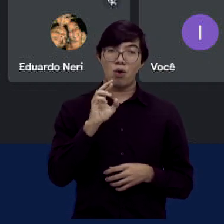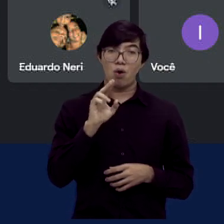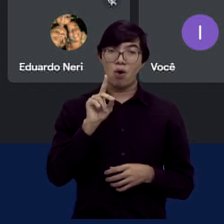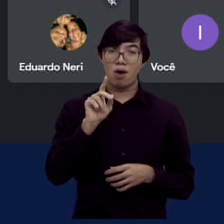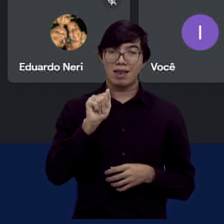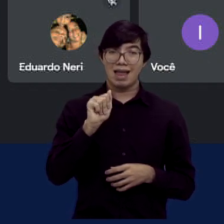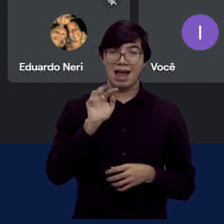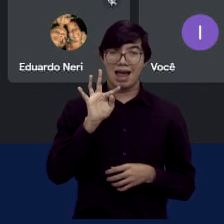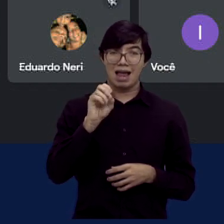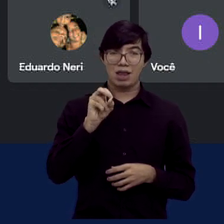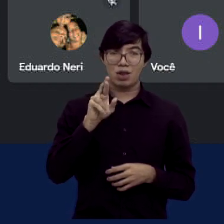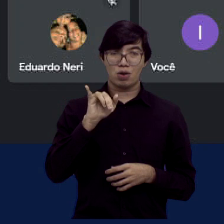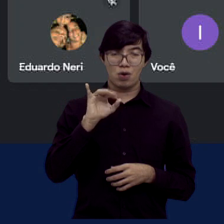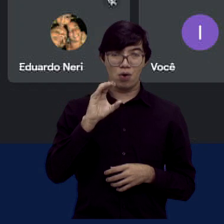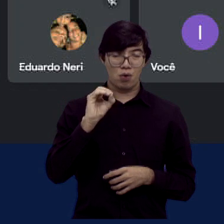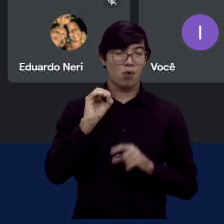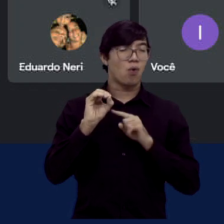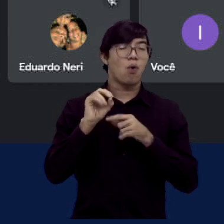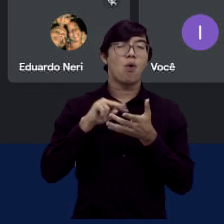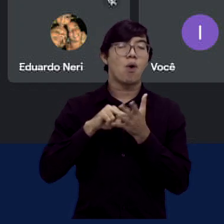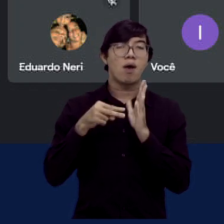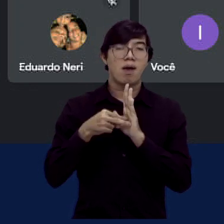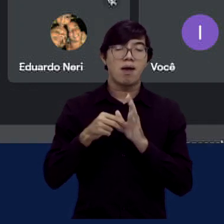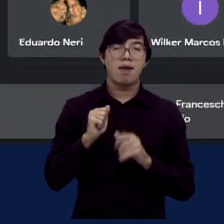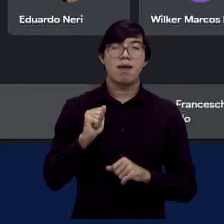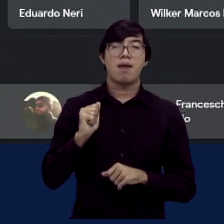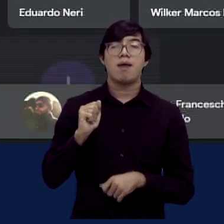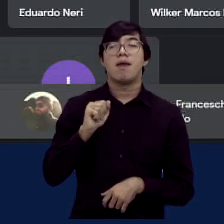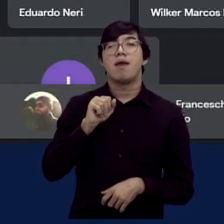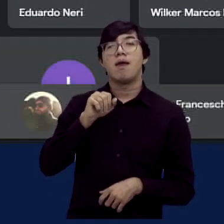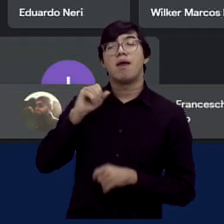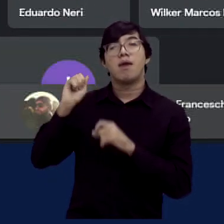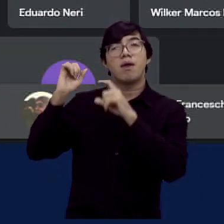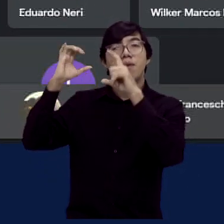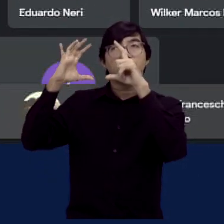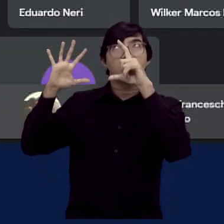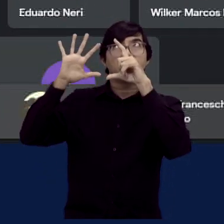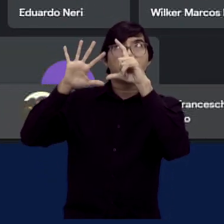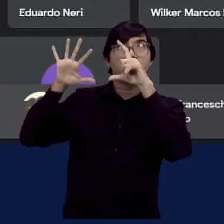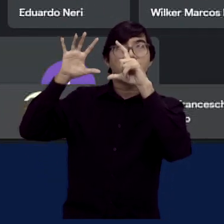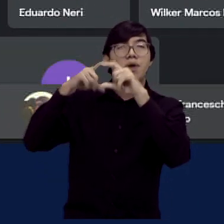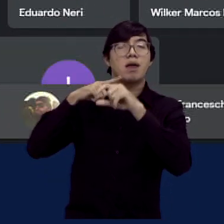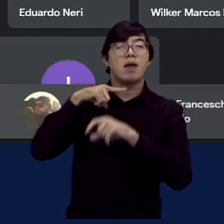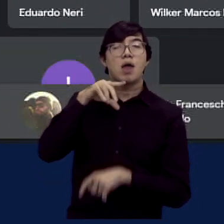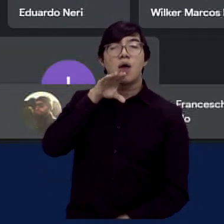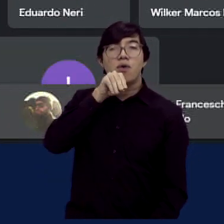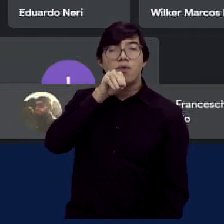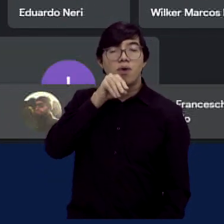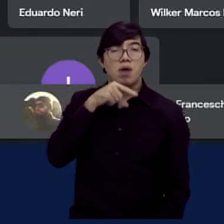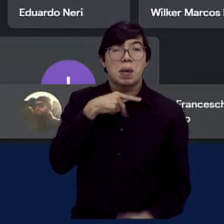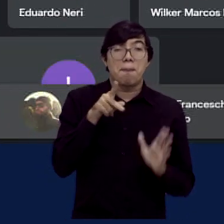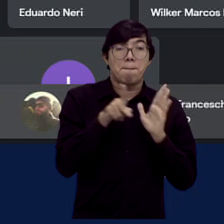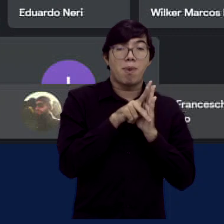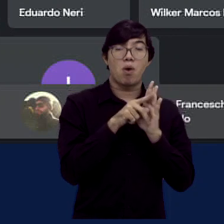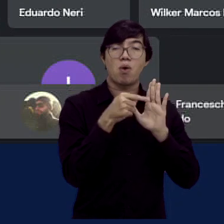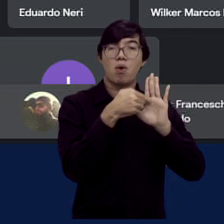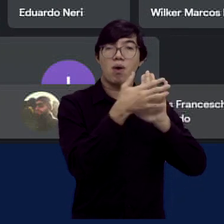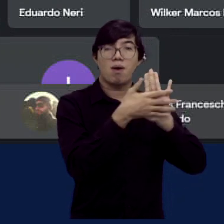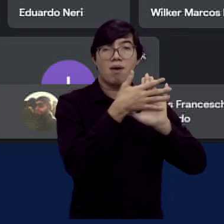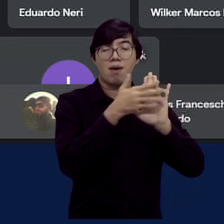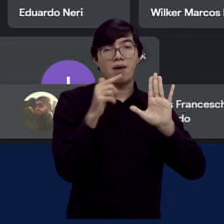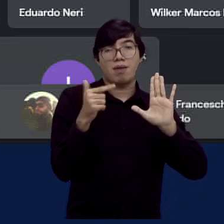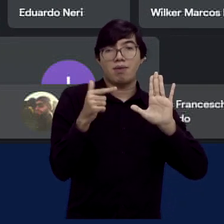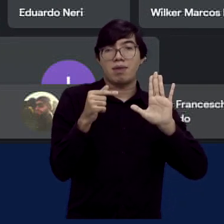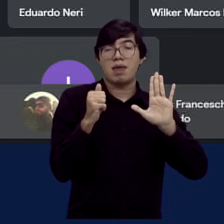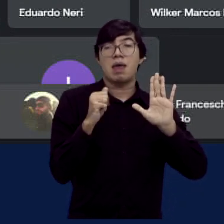que não está necessariamente dentro do quadrinho, mas que acompanha ele. É o que o pessoal muitas vezes chama no cinema de